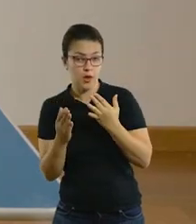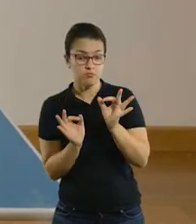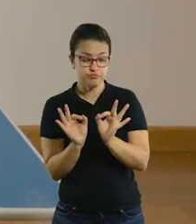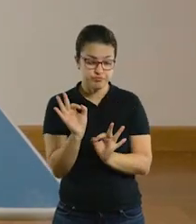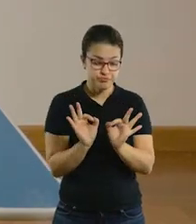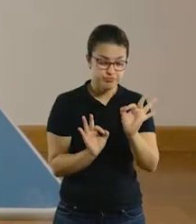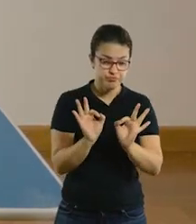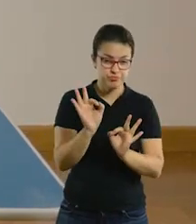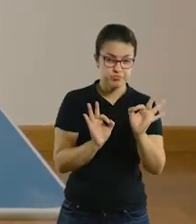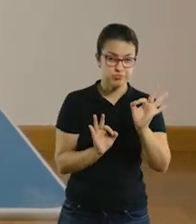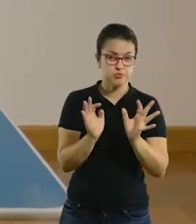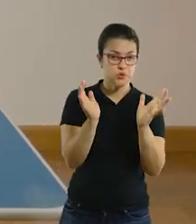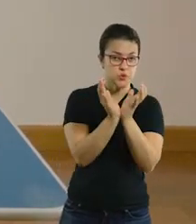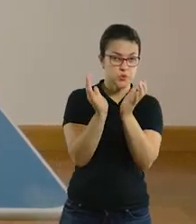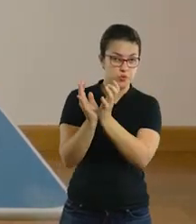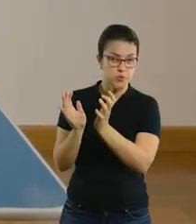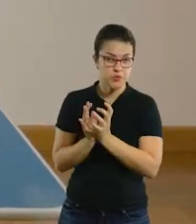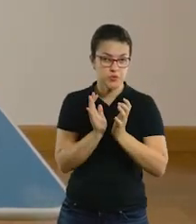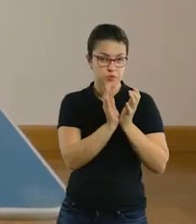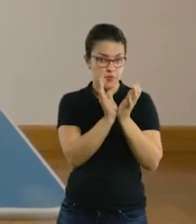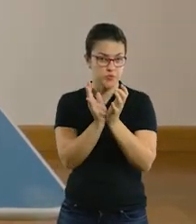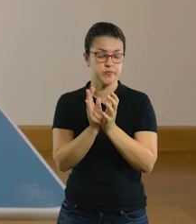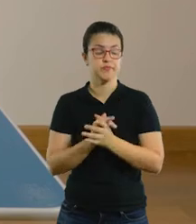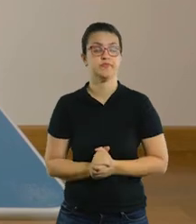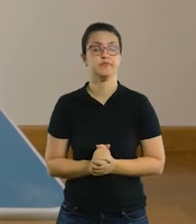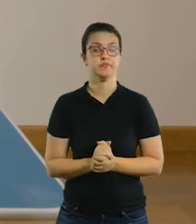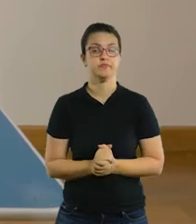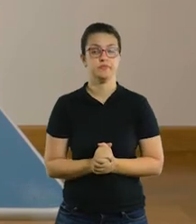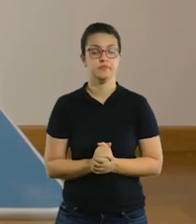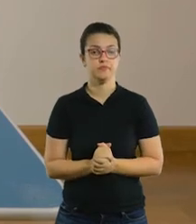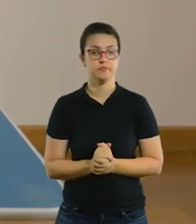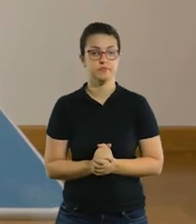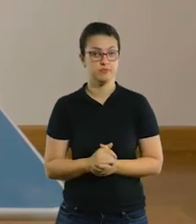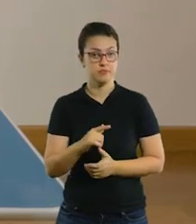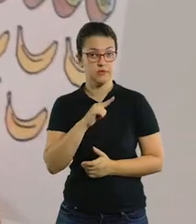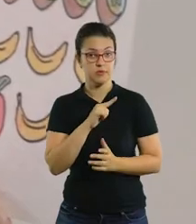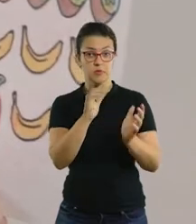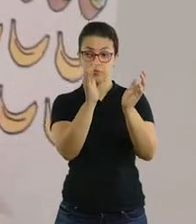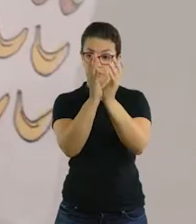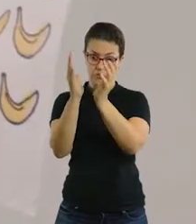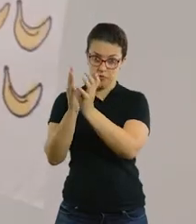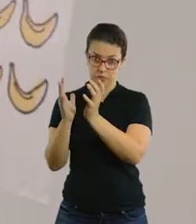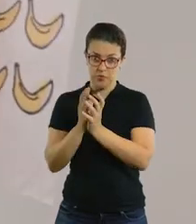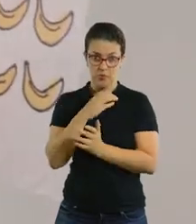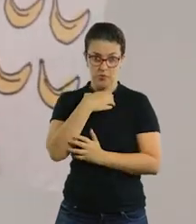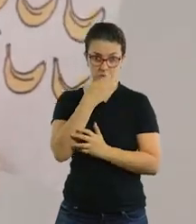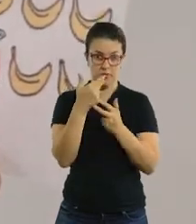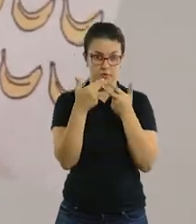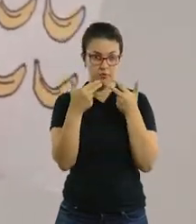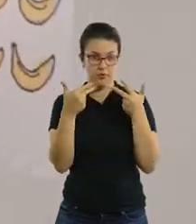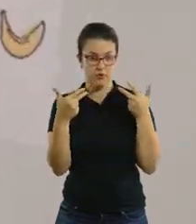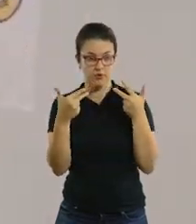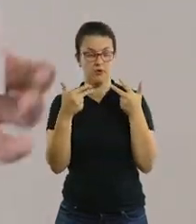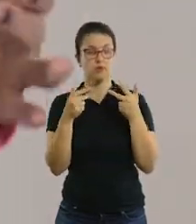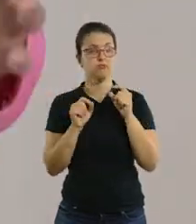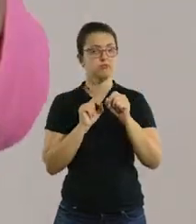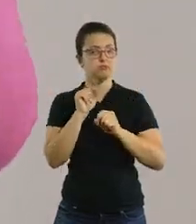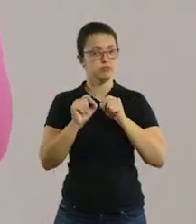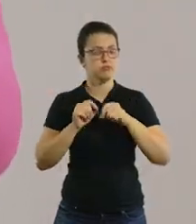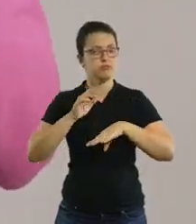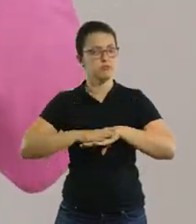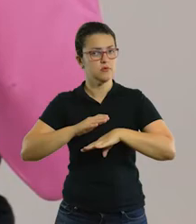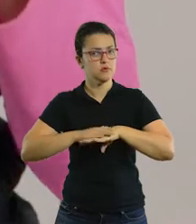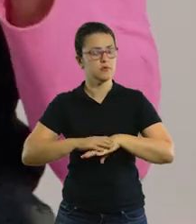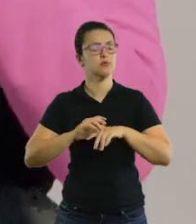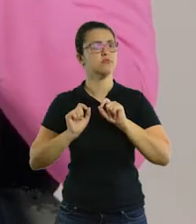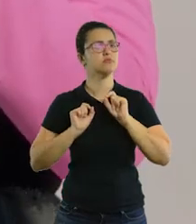e ordenar os elementos dos conjuntos, tá bom? Então você vê aqui que tem os conjuntos de frutas. E o que que a gente